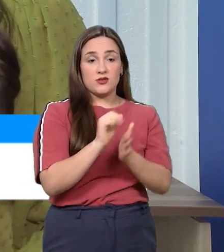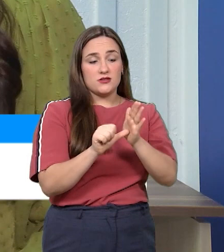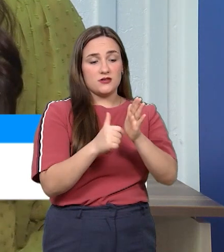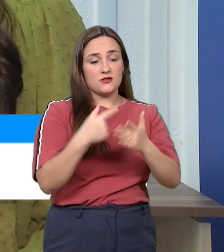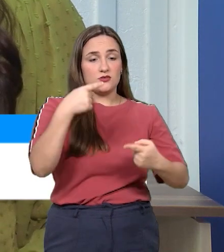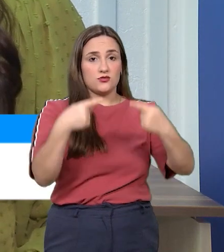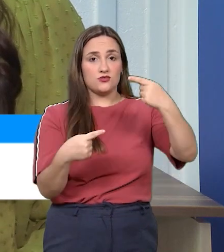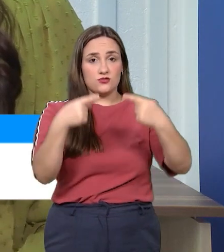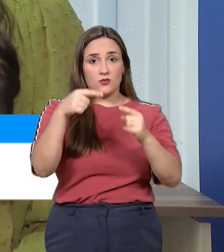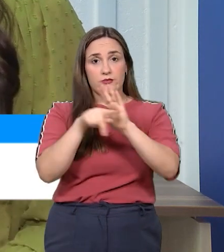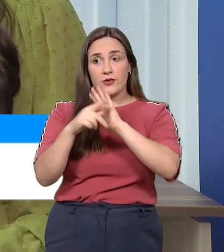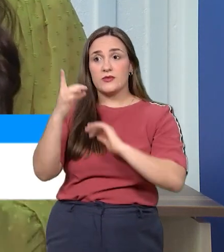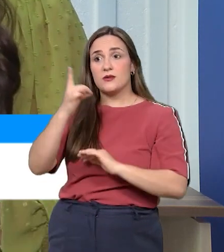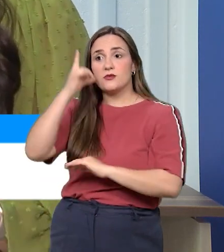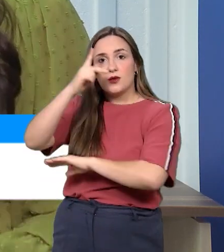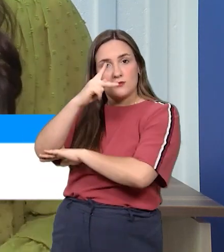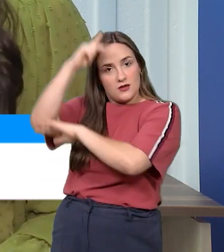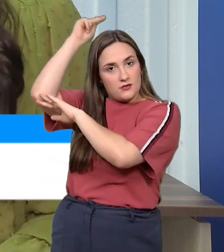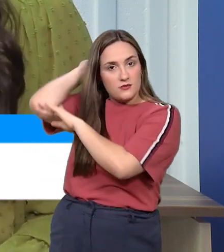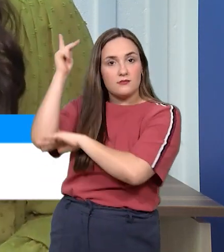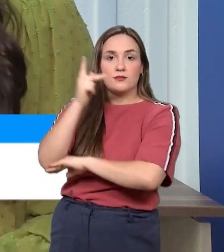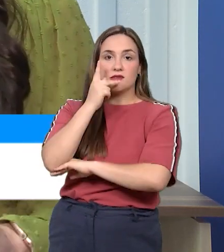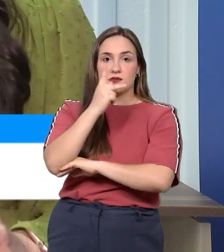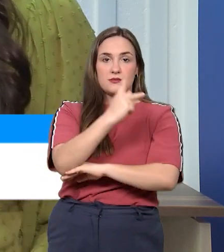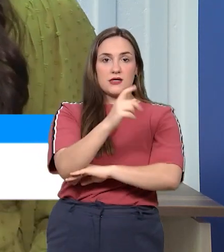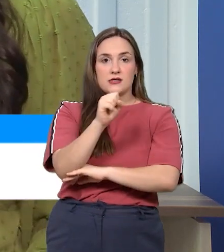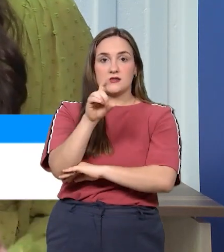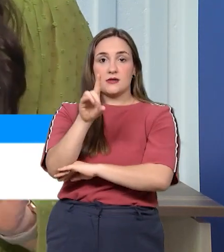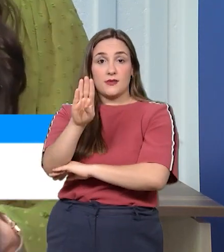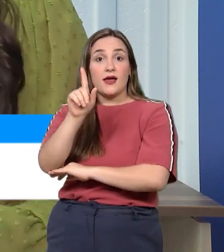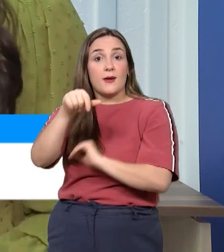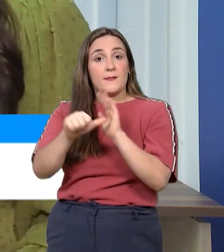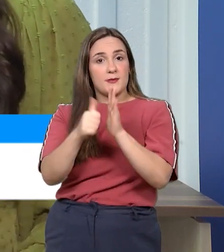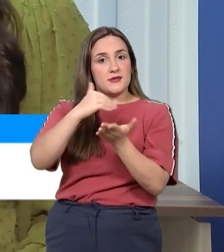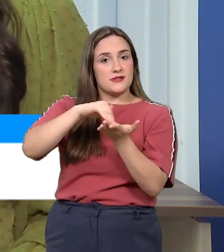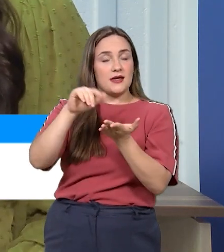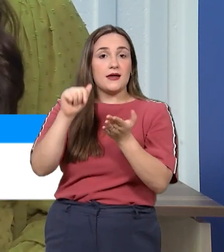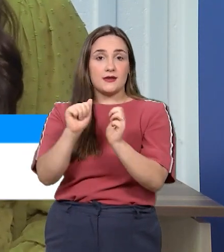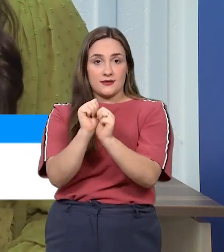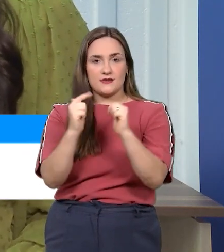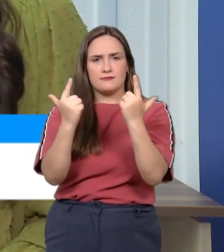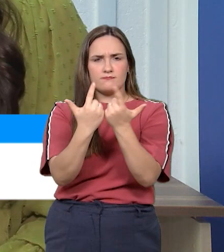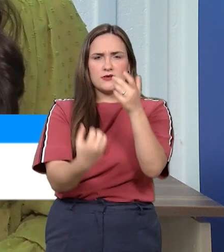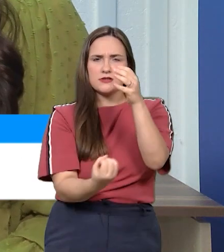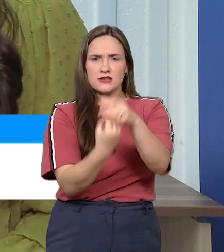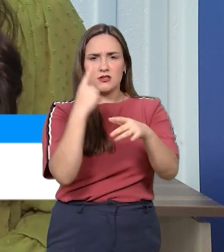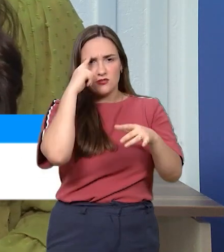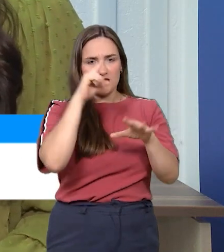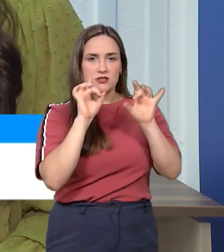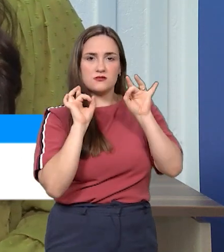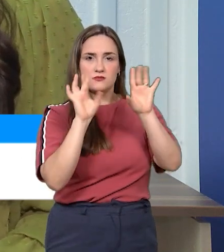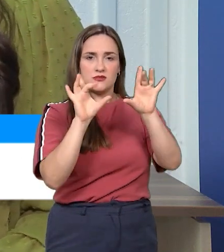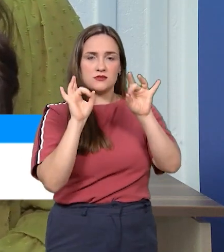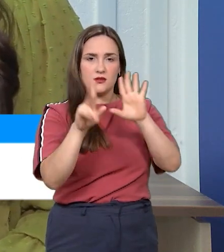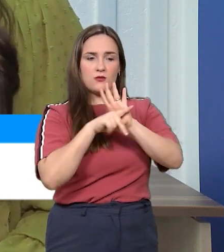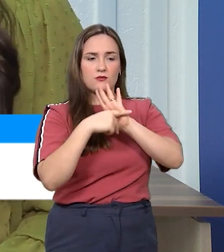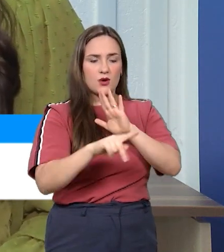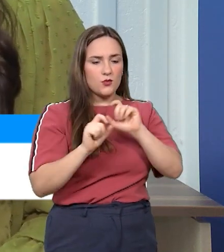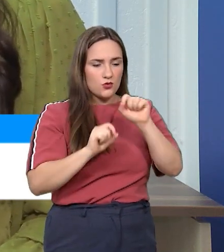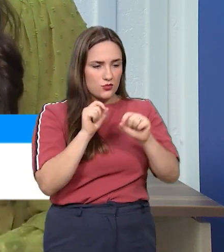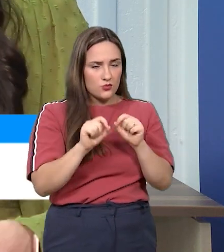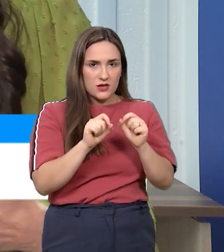aprovado em segunda discussão do deputado Paulo Correia, do PSDB, primeiro secretário da Casa, cria o Dia Estadual da